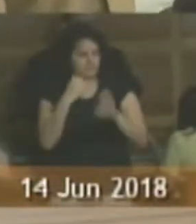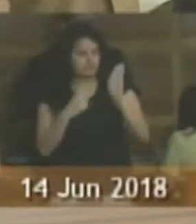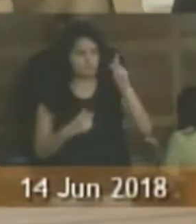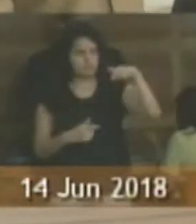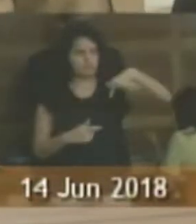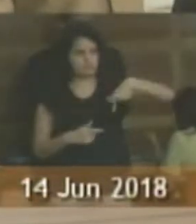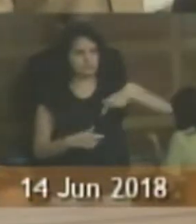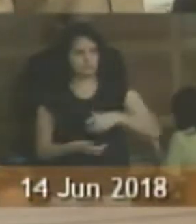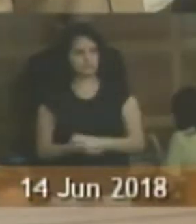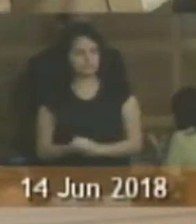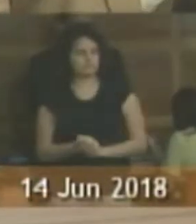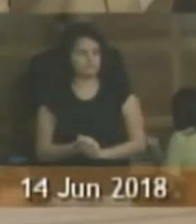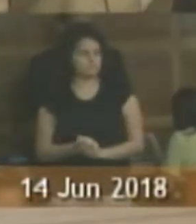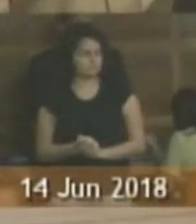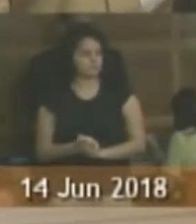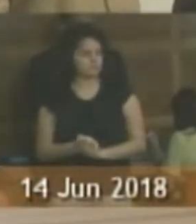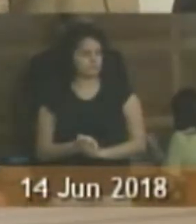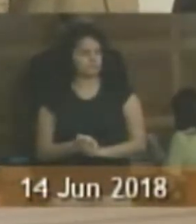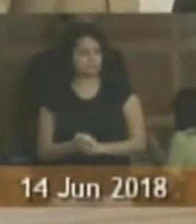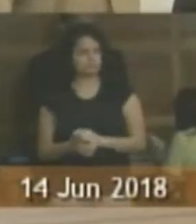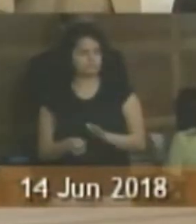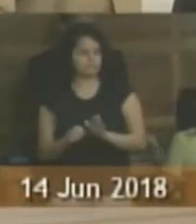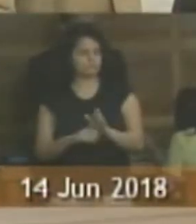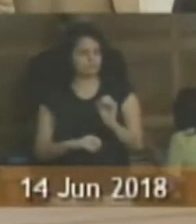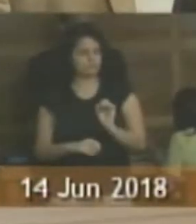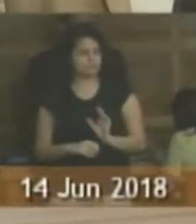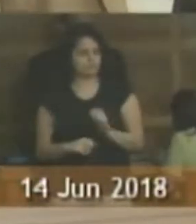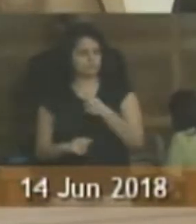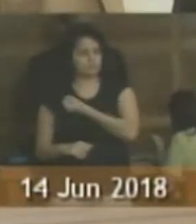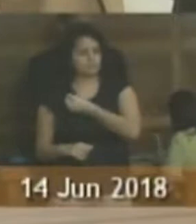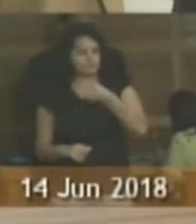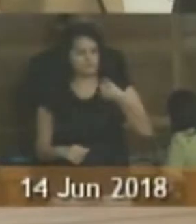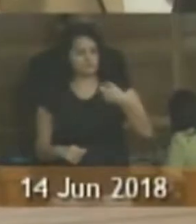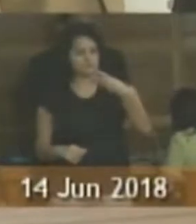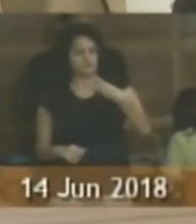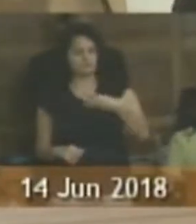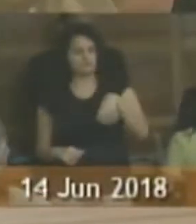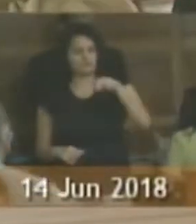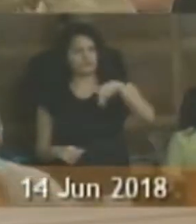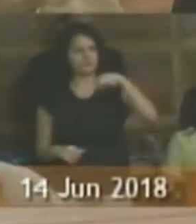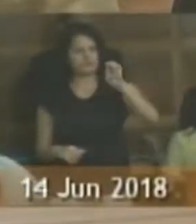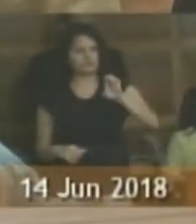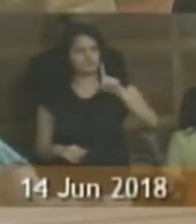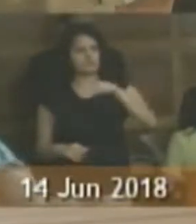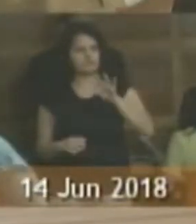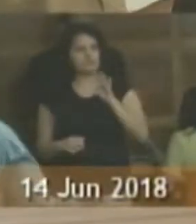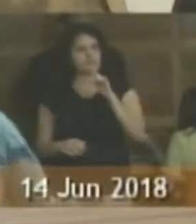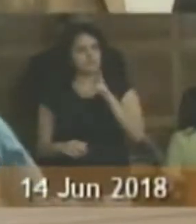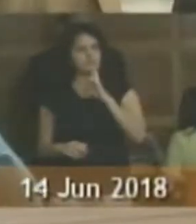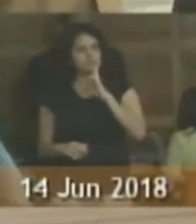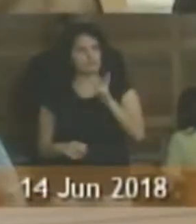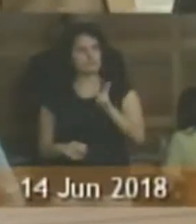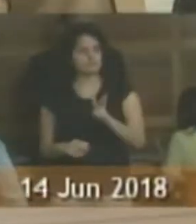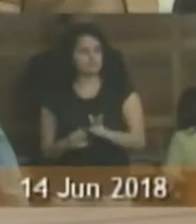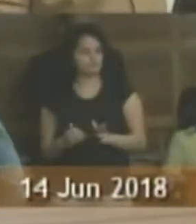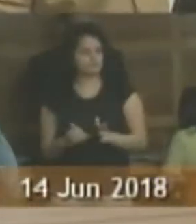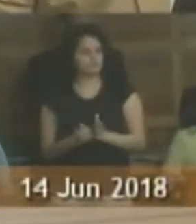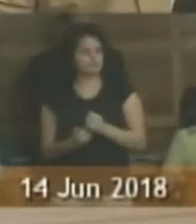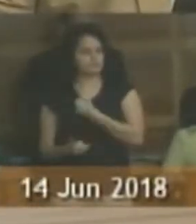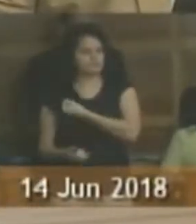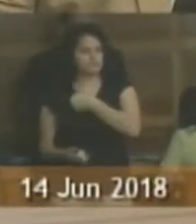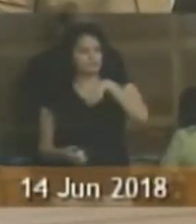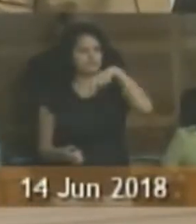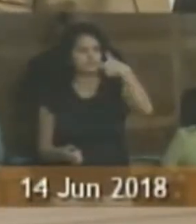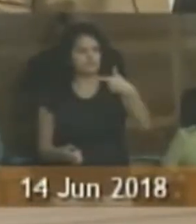bairro Banqueta. Correspondência simples número 13, autor Nete Angra. Indicação em resposta ao requerimento número 263 de 2018,